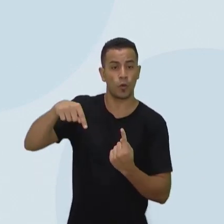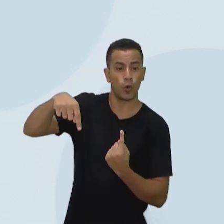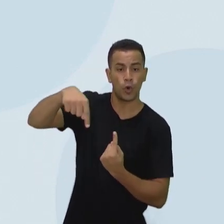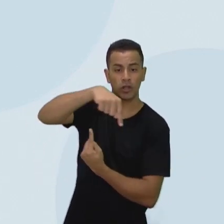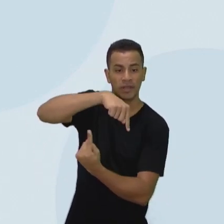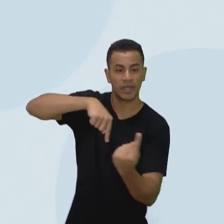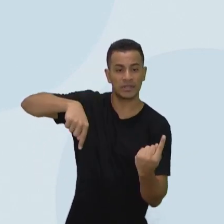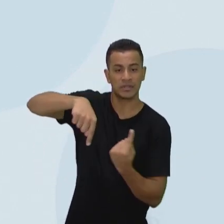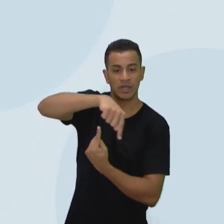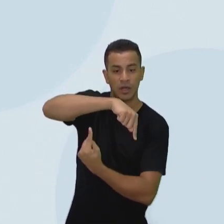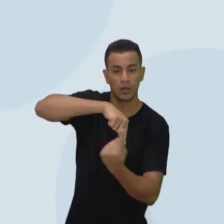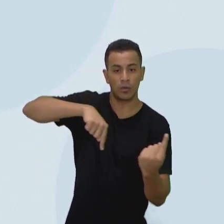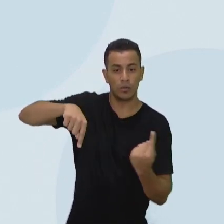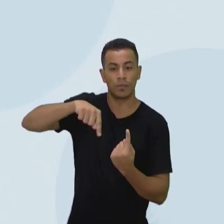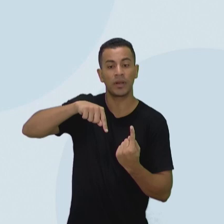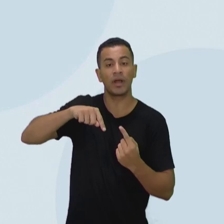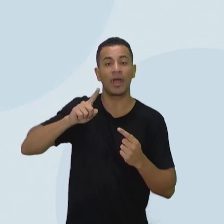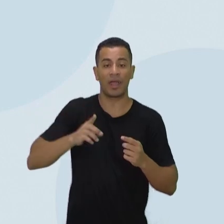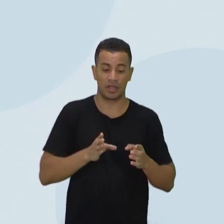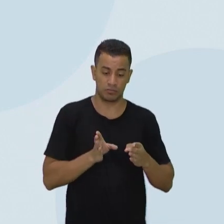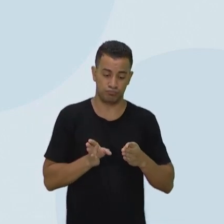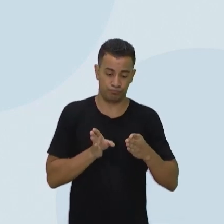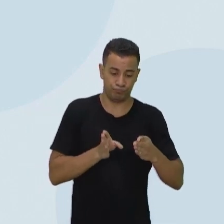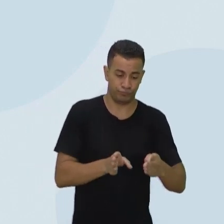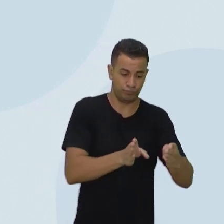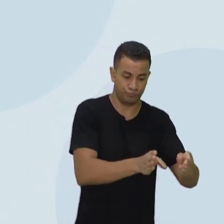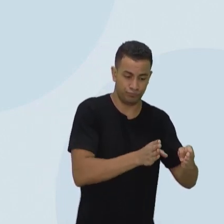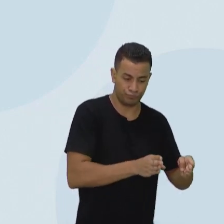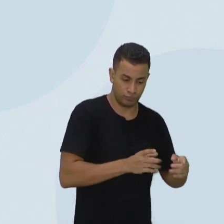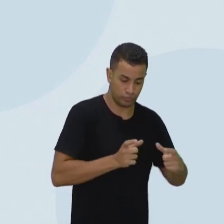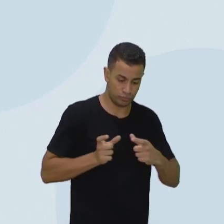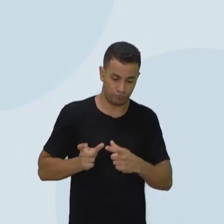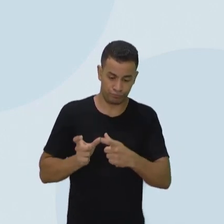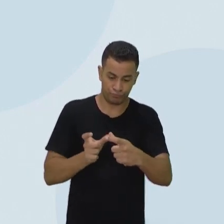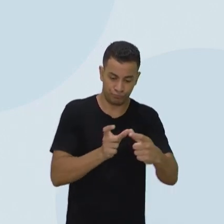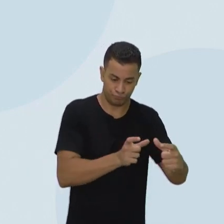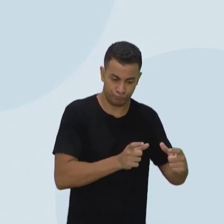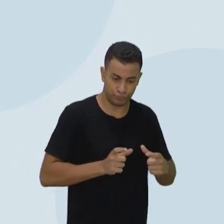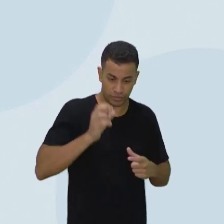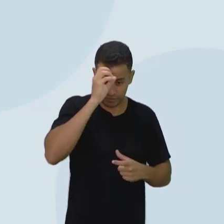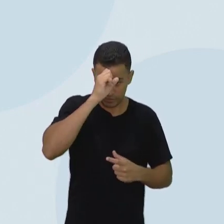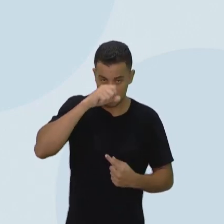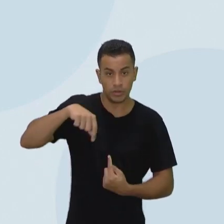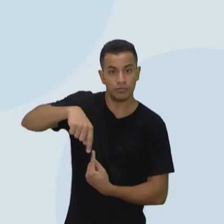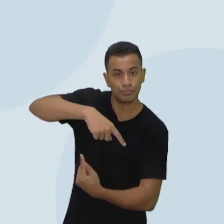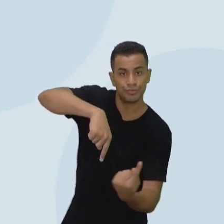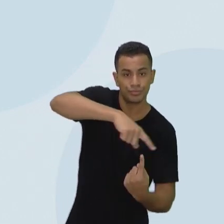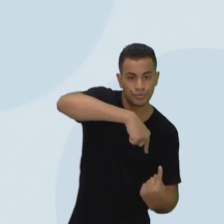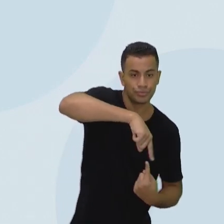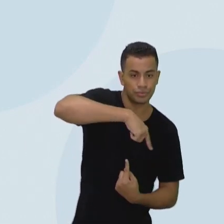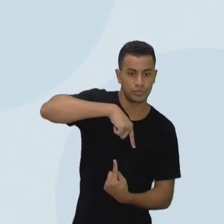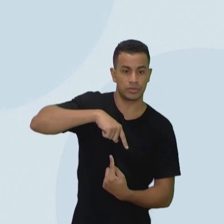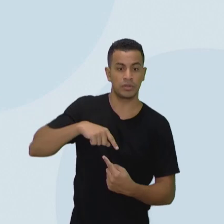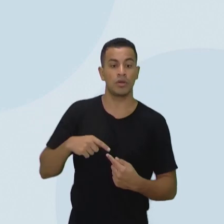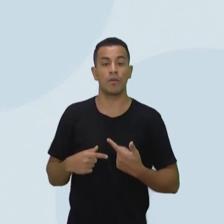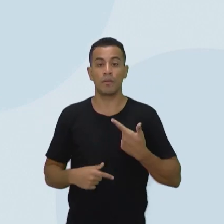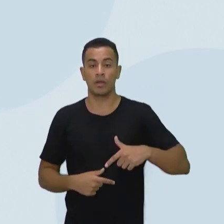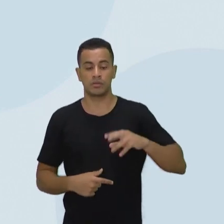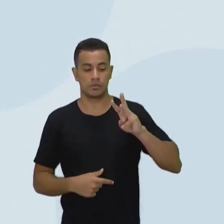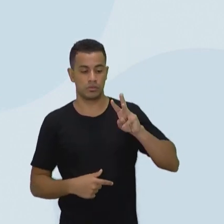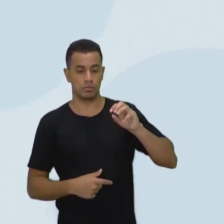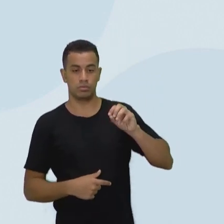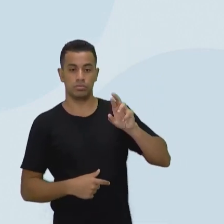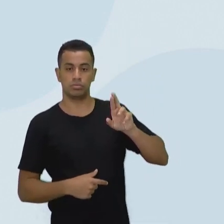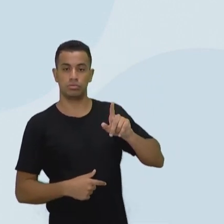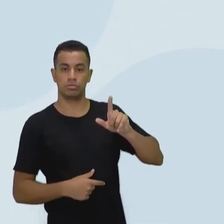aprendizagens e o Word Café. Essas são as 3 metodologias ativas que vocês vão reconhecer nas atividades aí